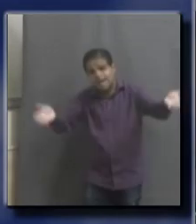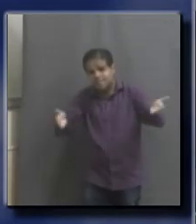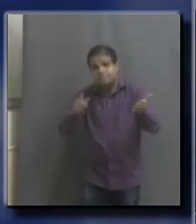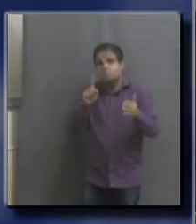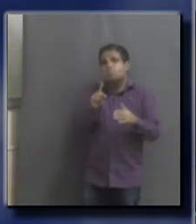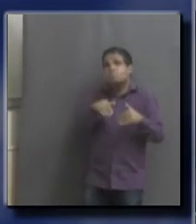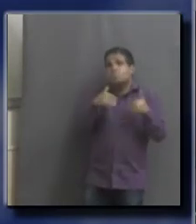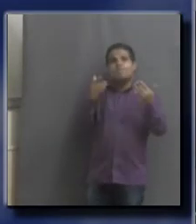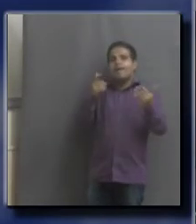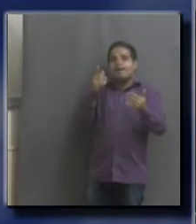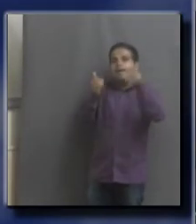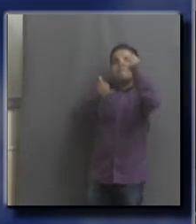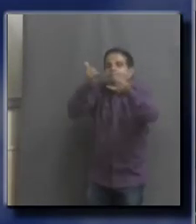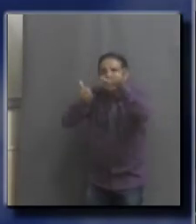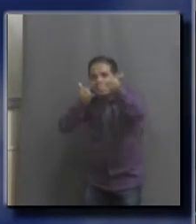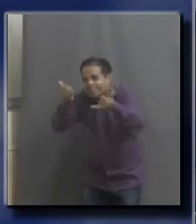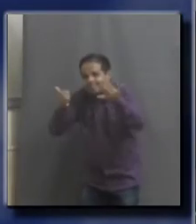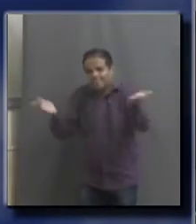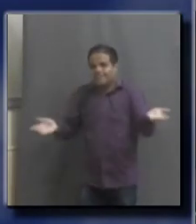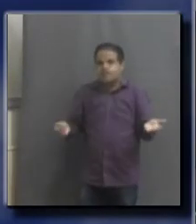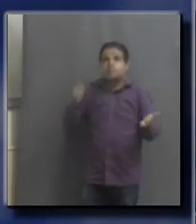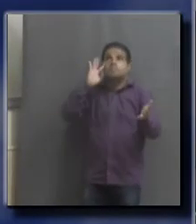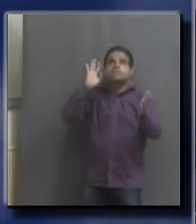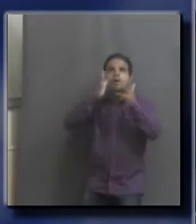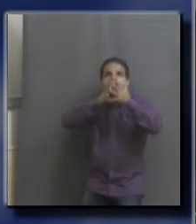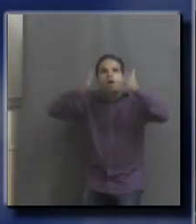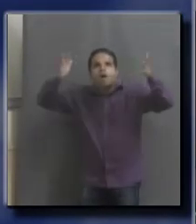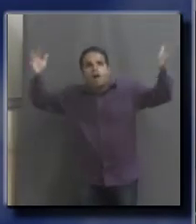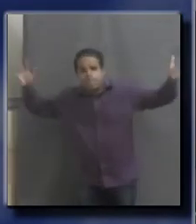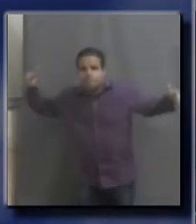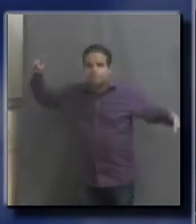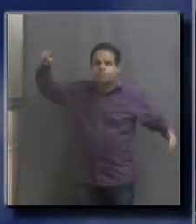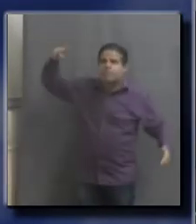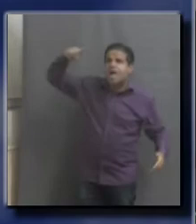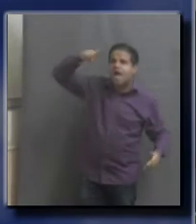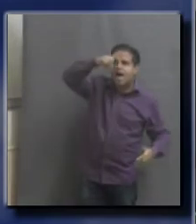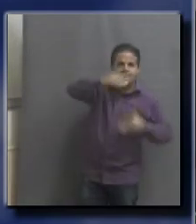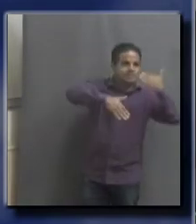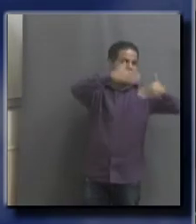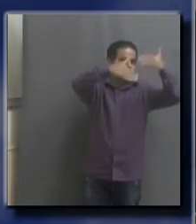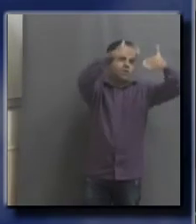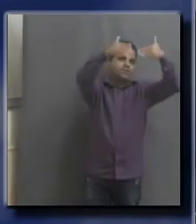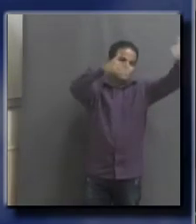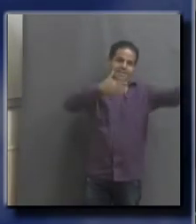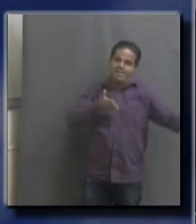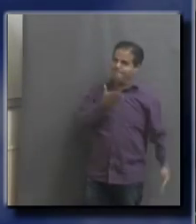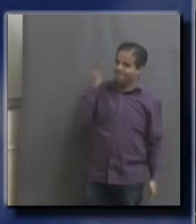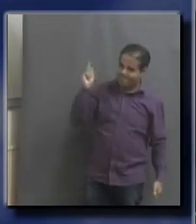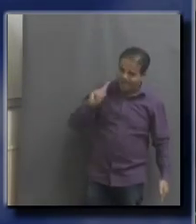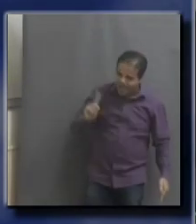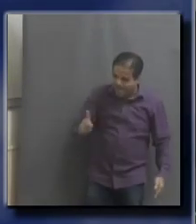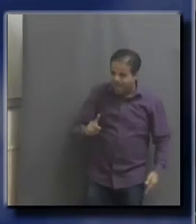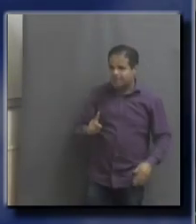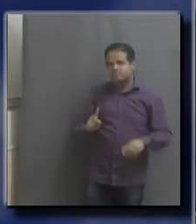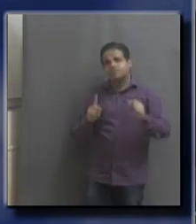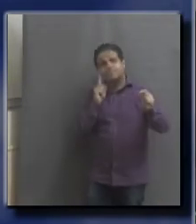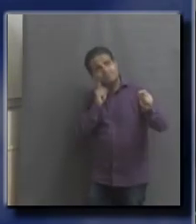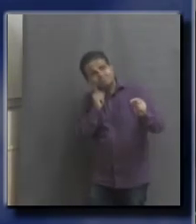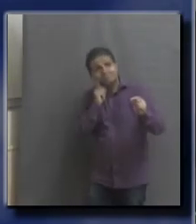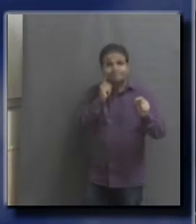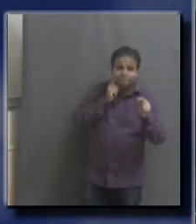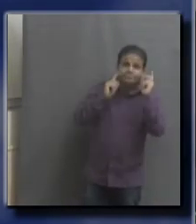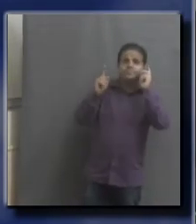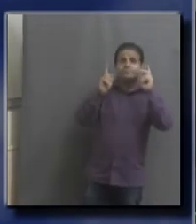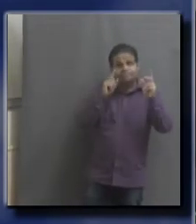é brincadeira pensar no tamanho e na complexidade desse processo. Então, o fôlego que a